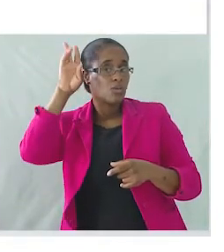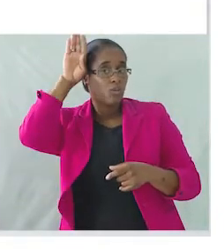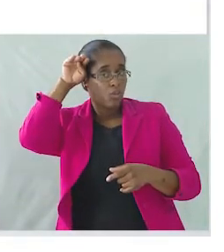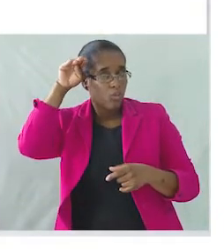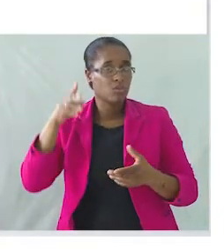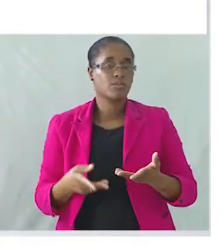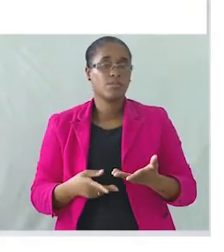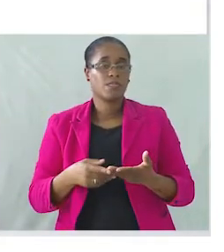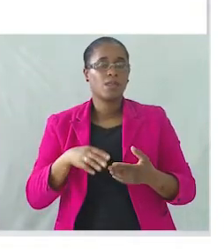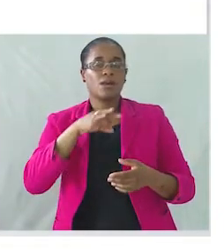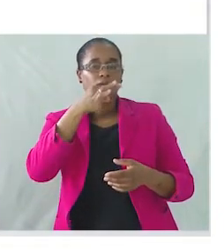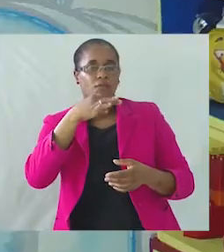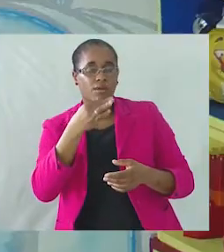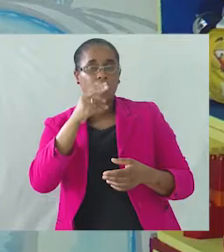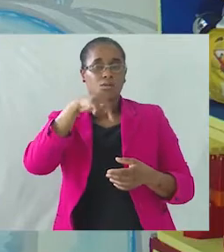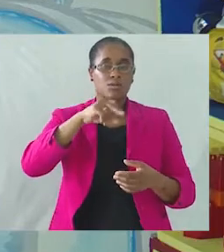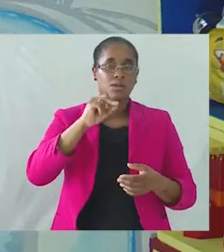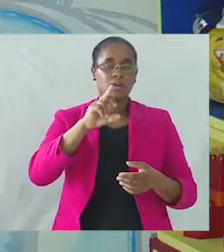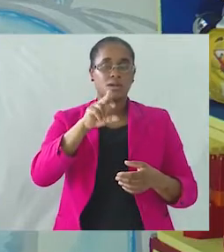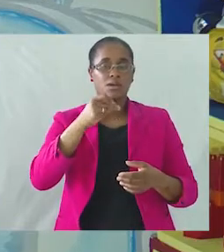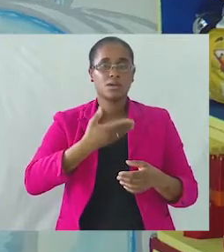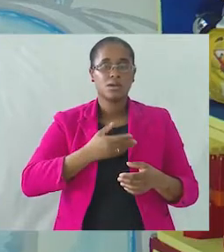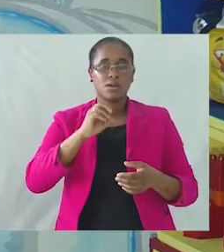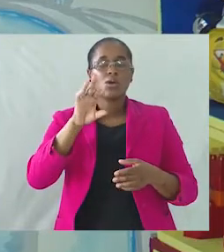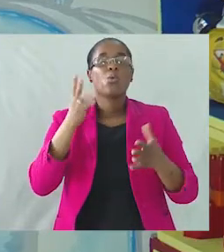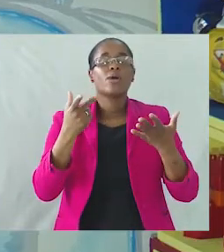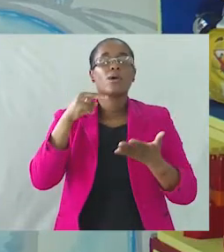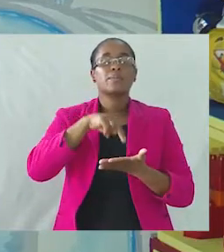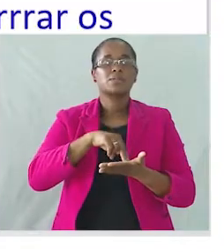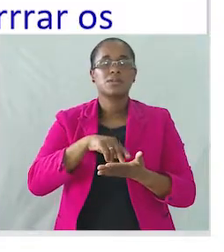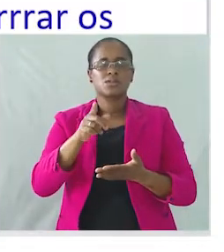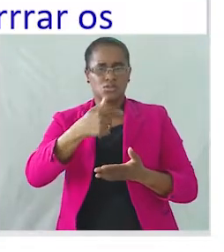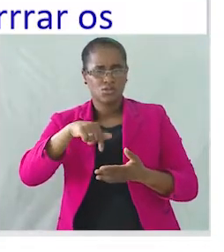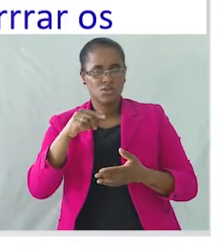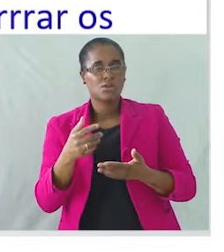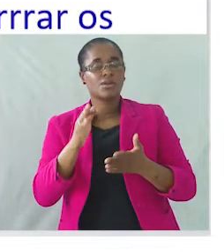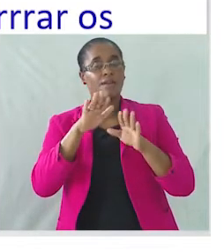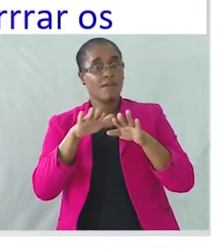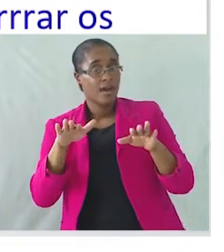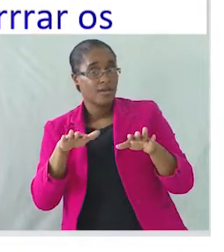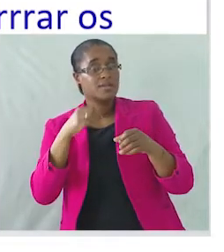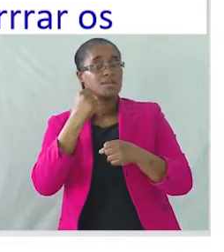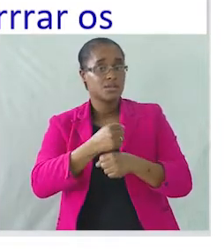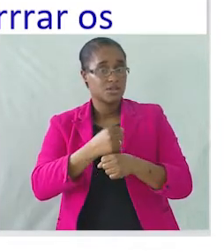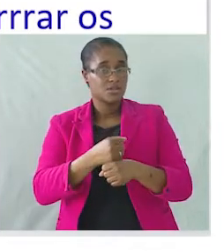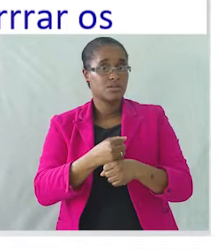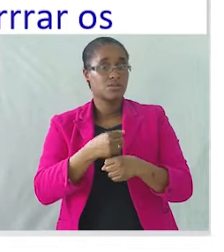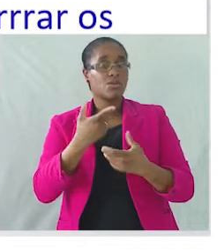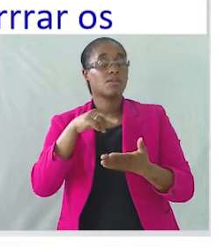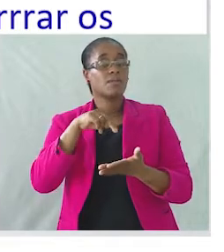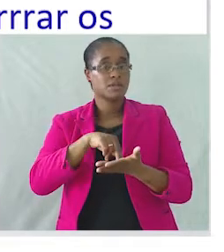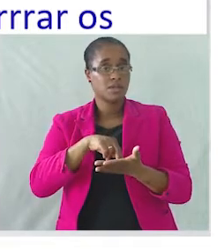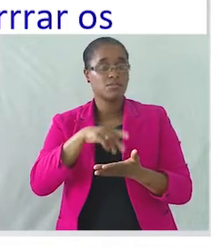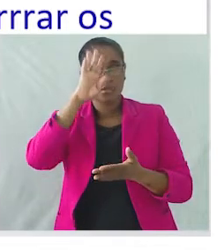presença. Portanto, nós já estamos numa fase de exercício. Quanto à presença, já sabemos que o narrador,